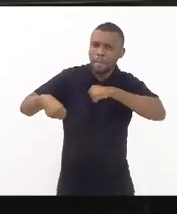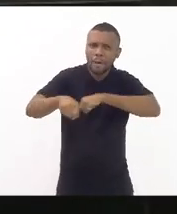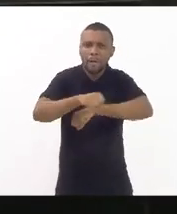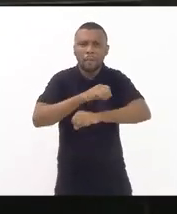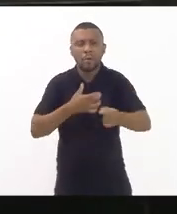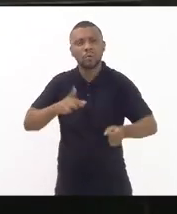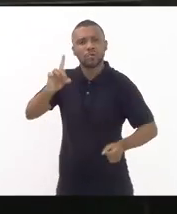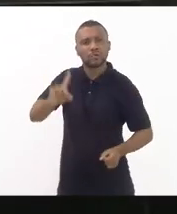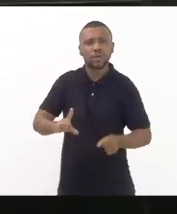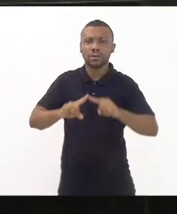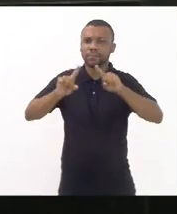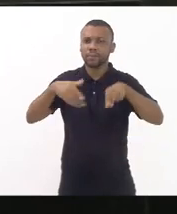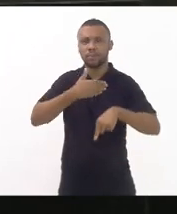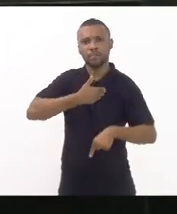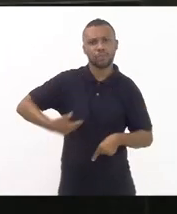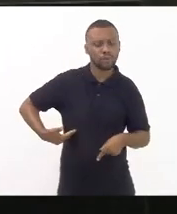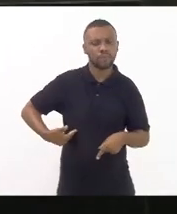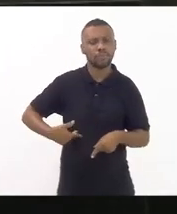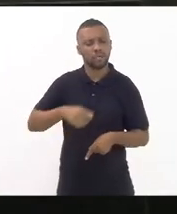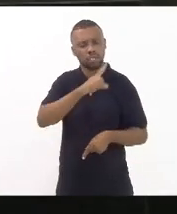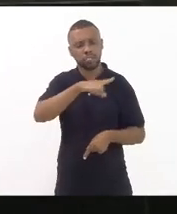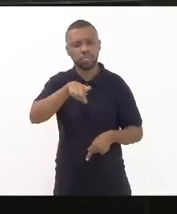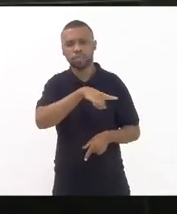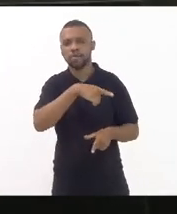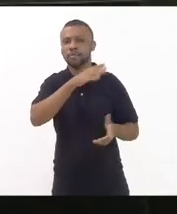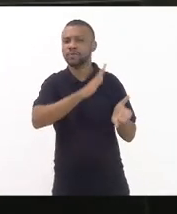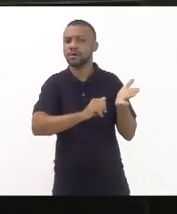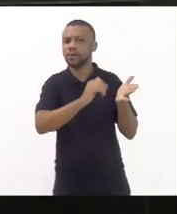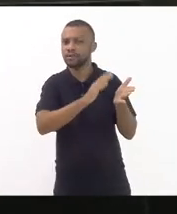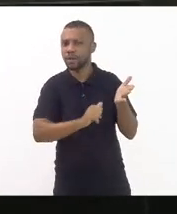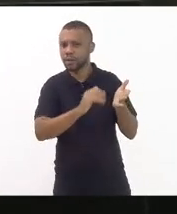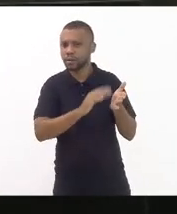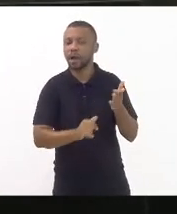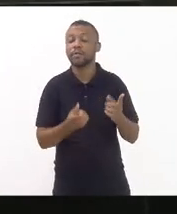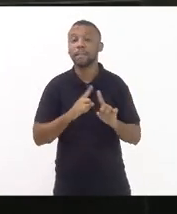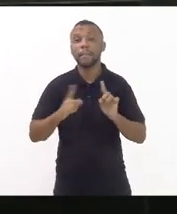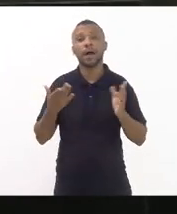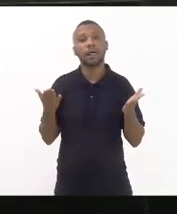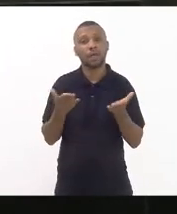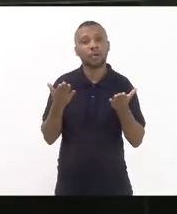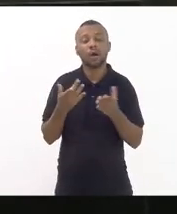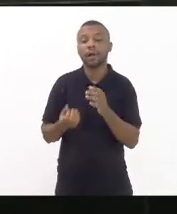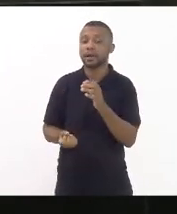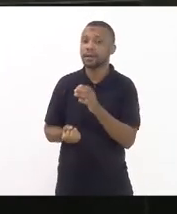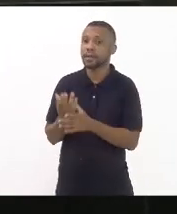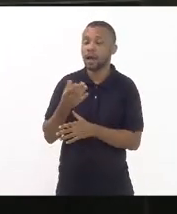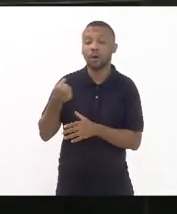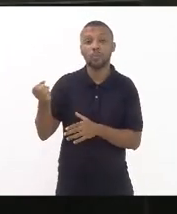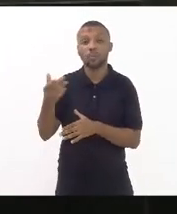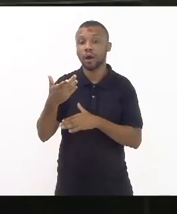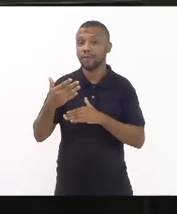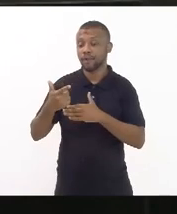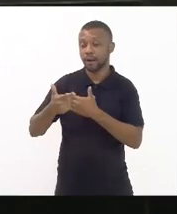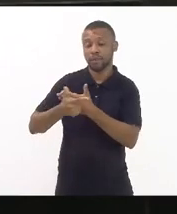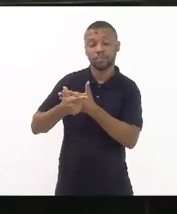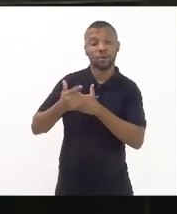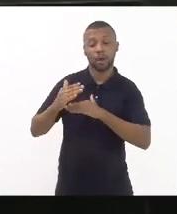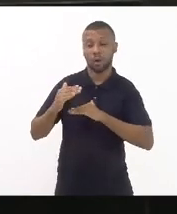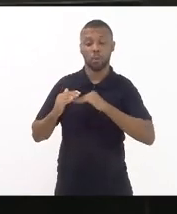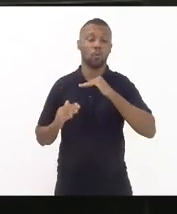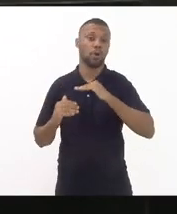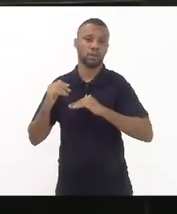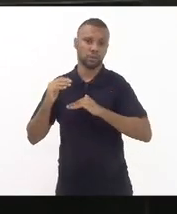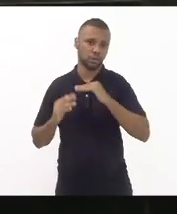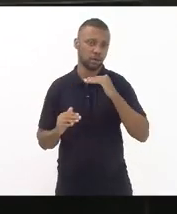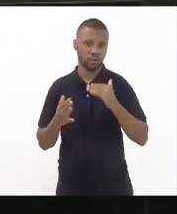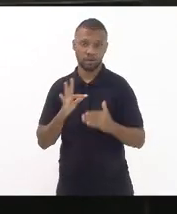direitos dos servidores públicos foram retirados, mas agora instituir uma nova carreira, uma outra